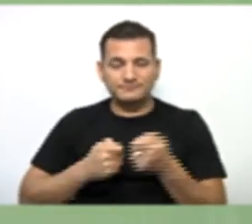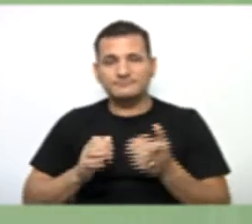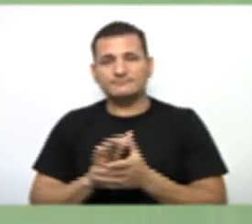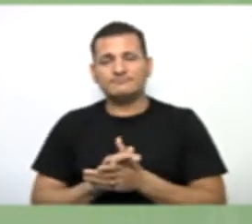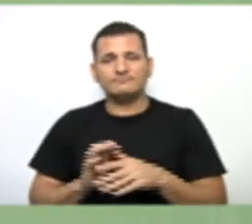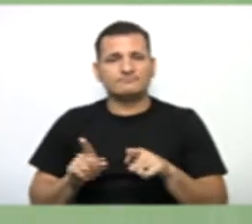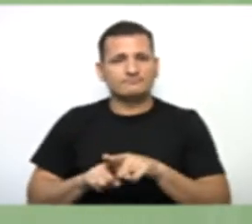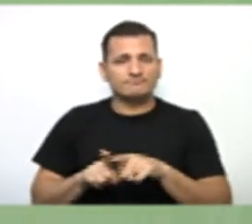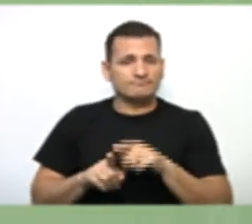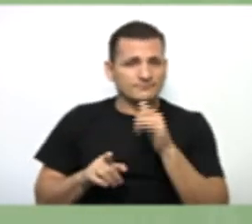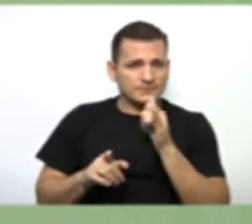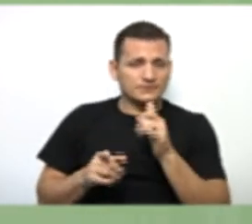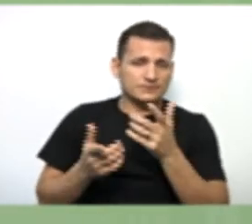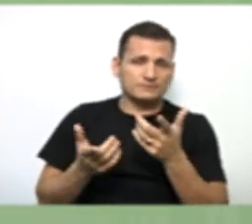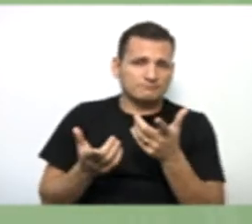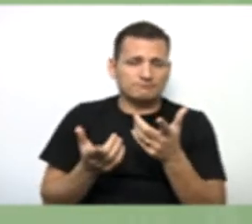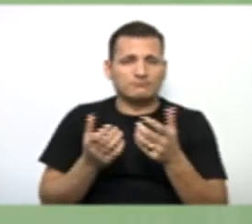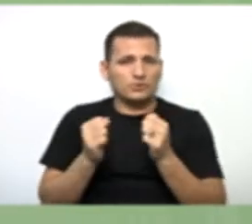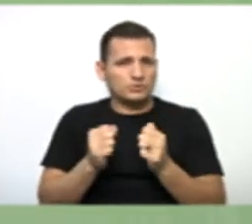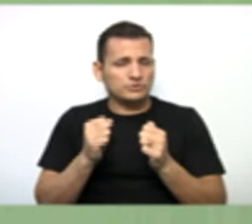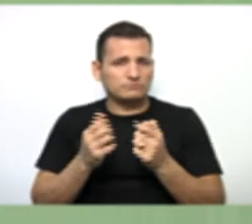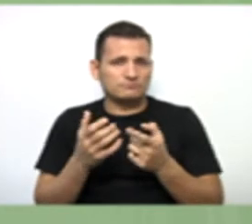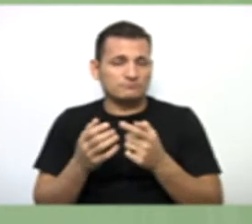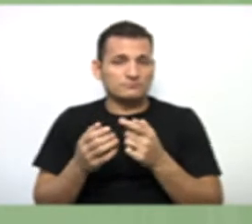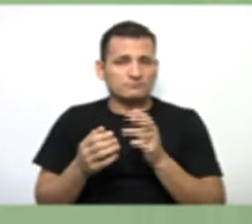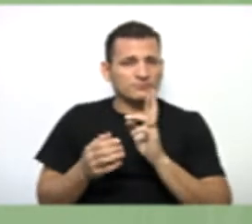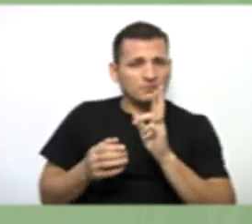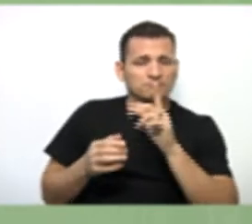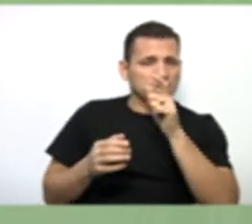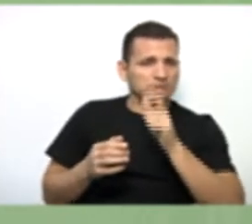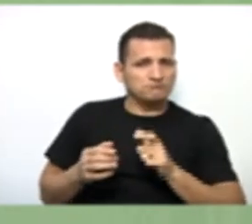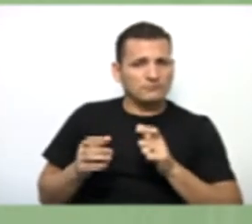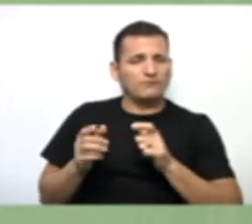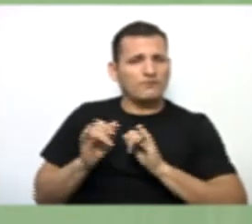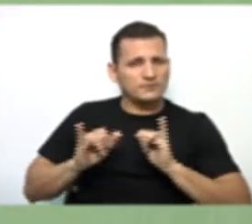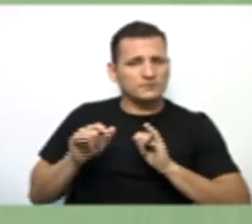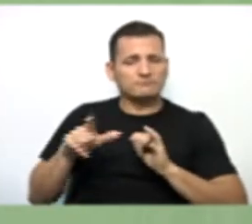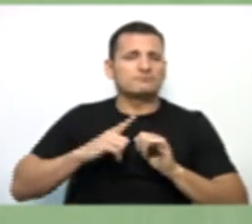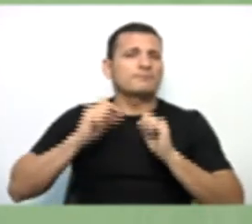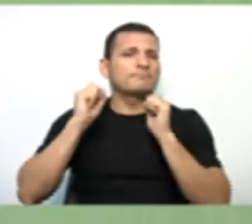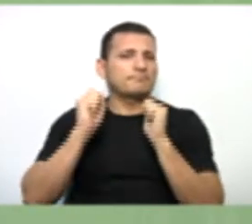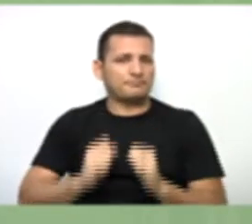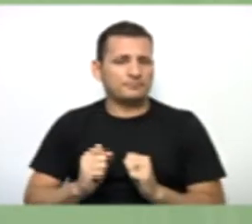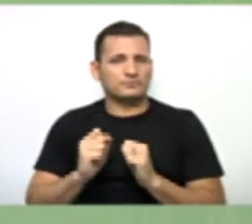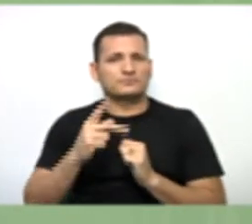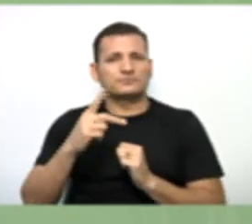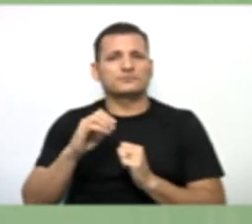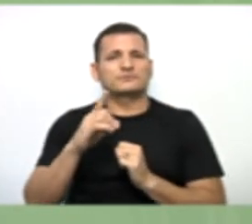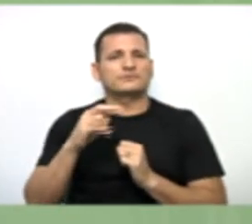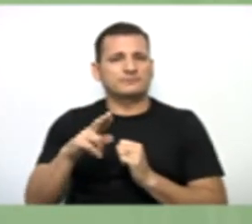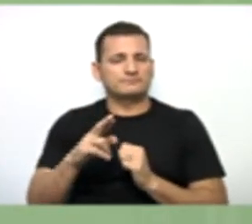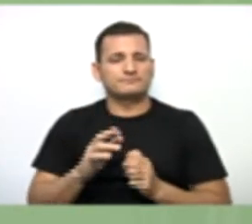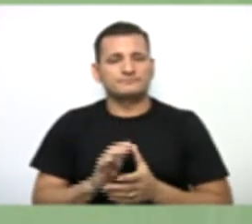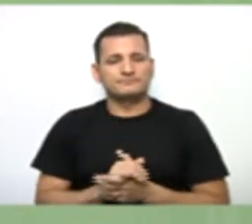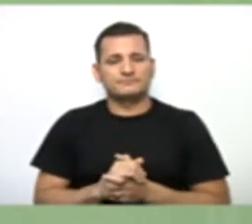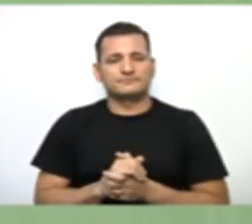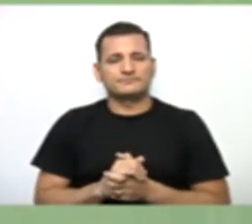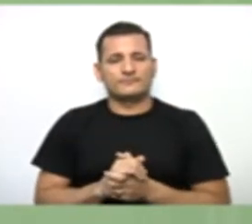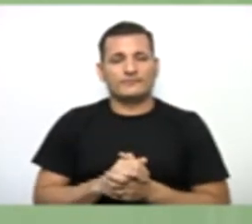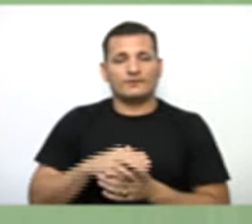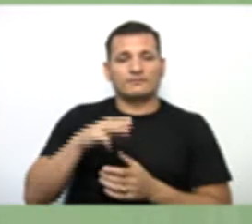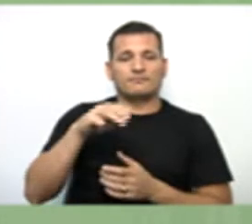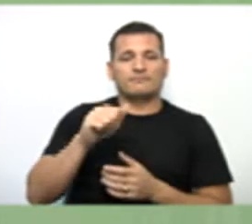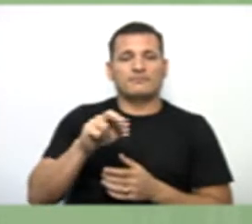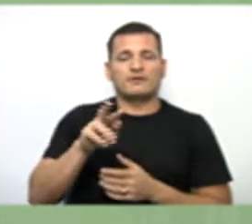também se pode dizer que quem tem informação tem poder, ok? Ainda na visão